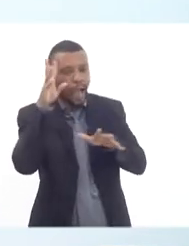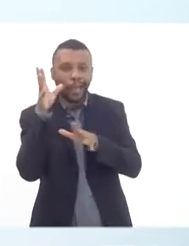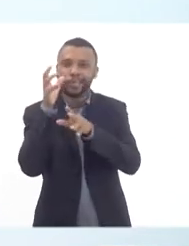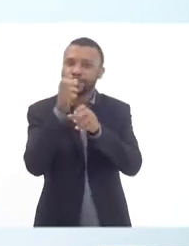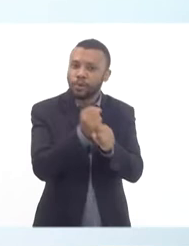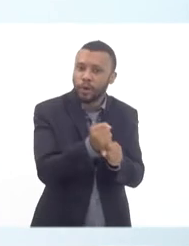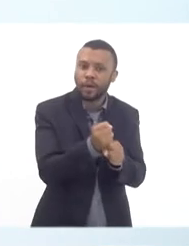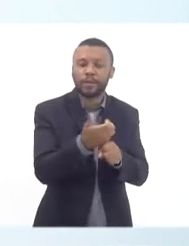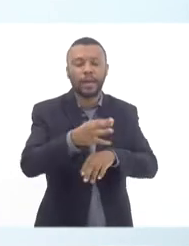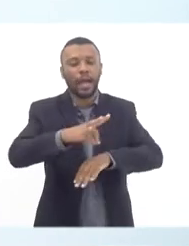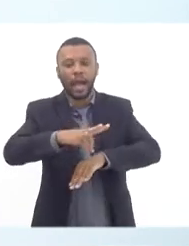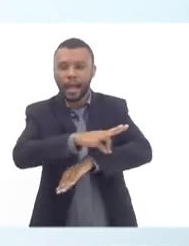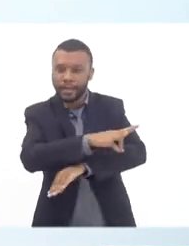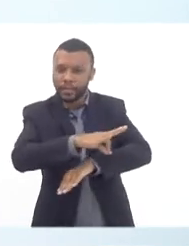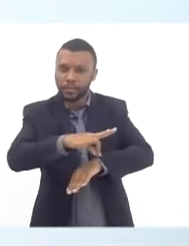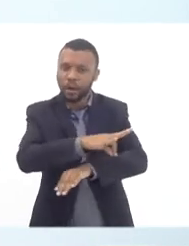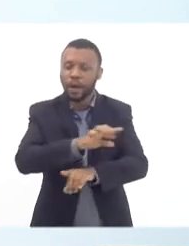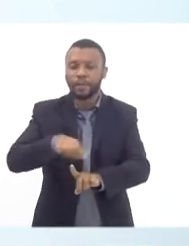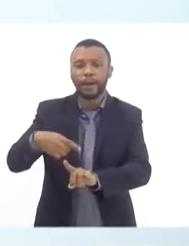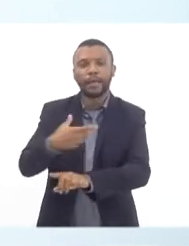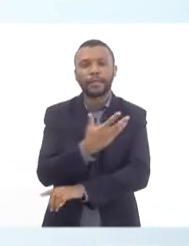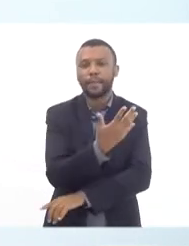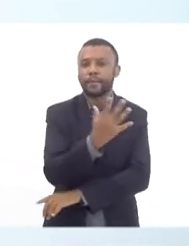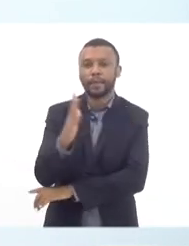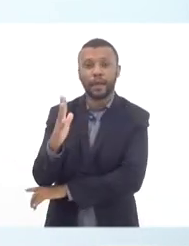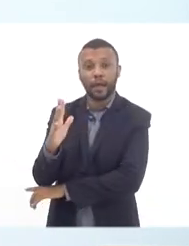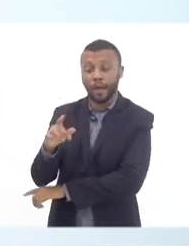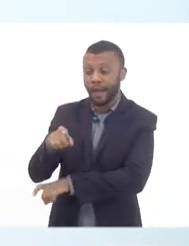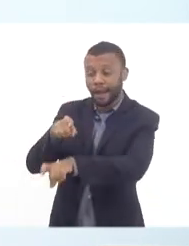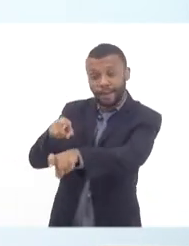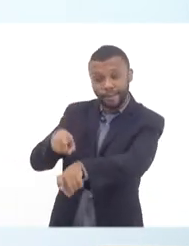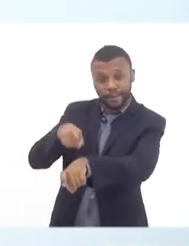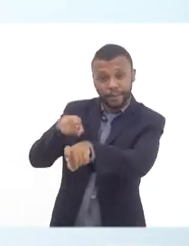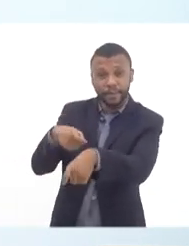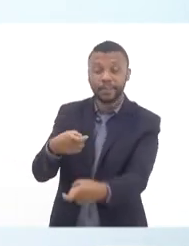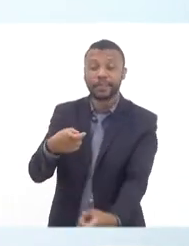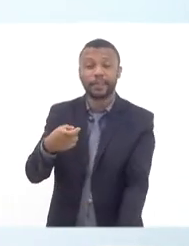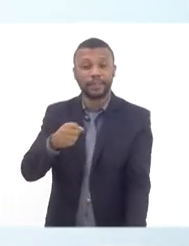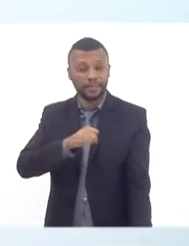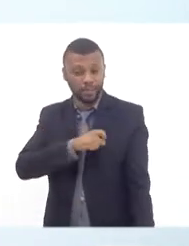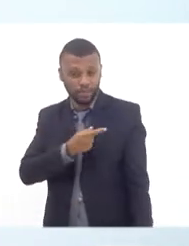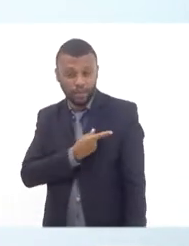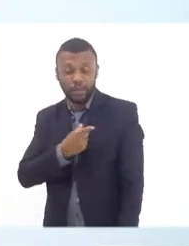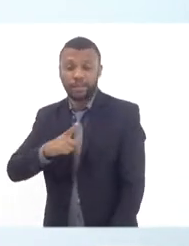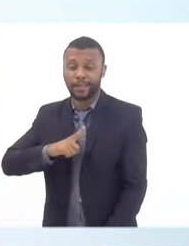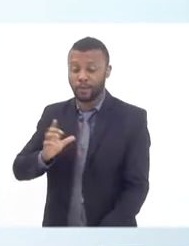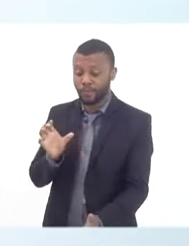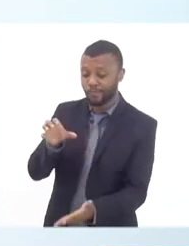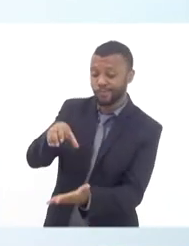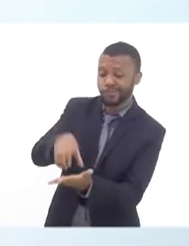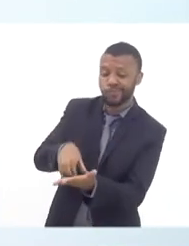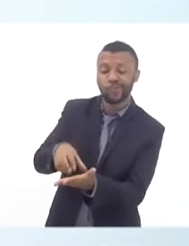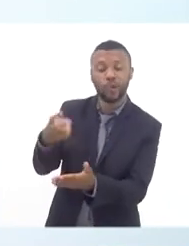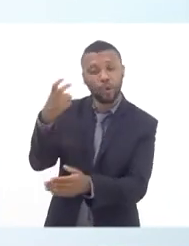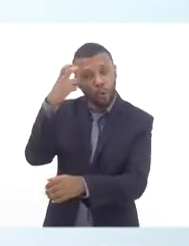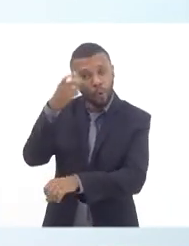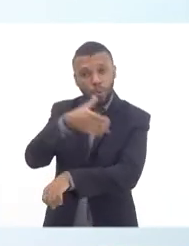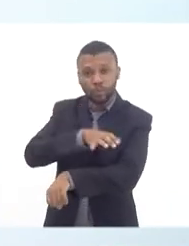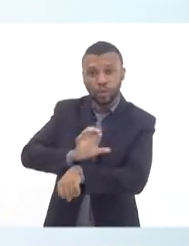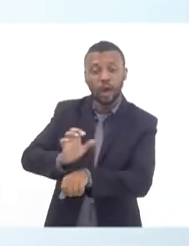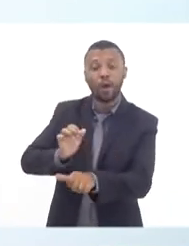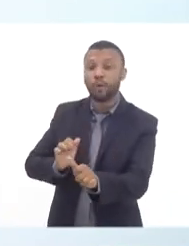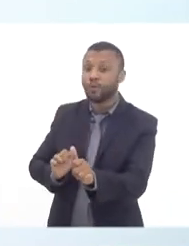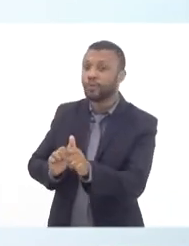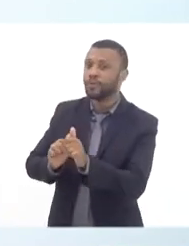e ambiental. A Fazenda Colubandê, bem como a criação de um equipamento cultural, esportivo e de lazer,